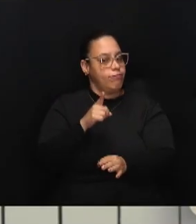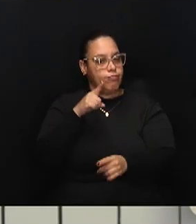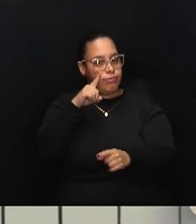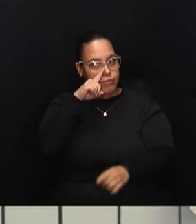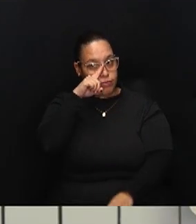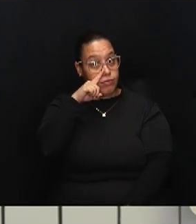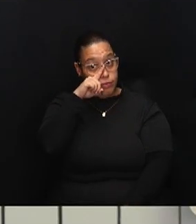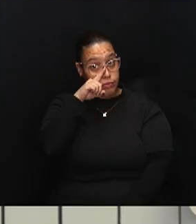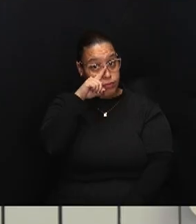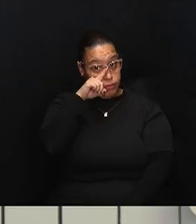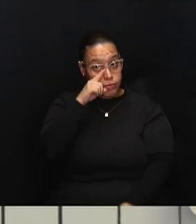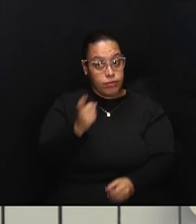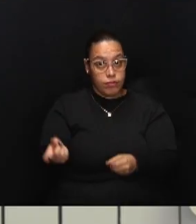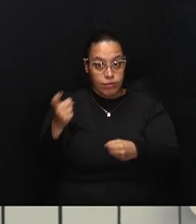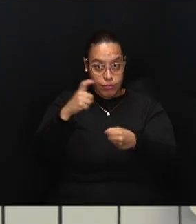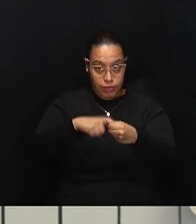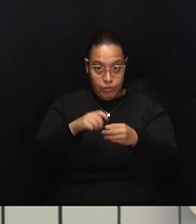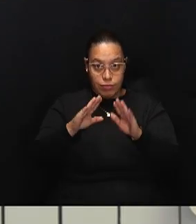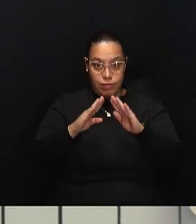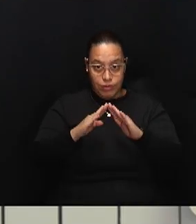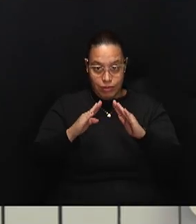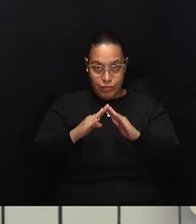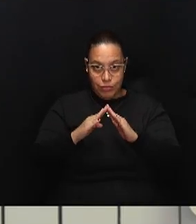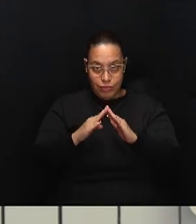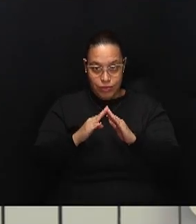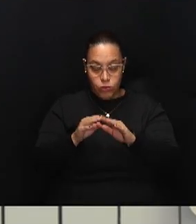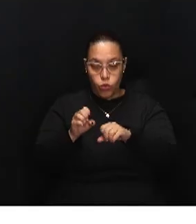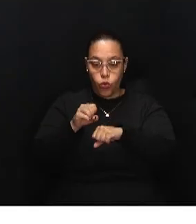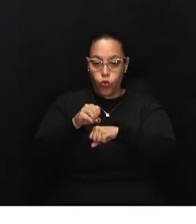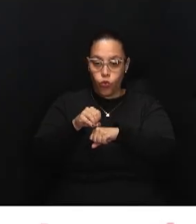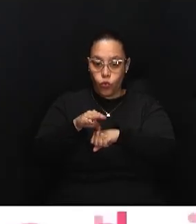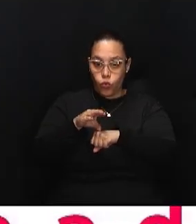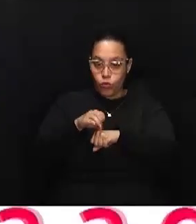qualquer risco ao voltar para casa. É o Fica a Dica.